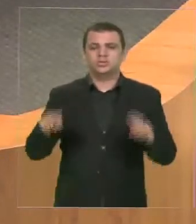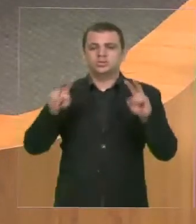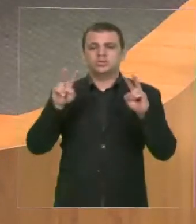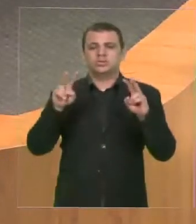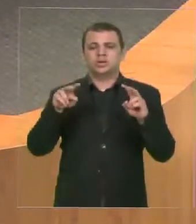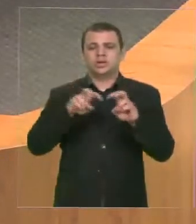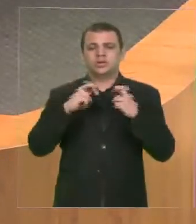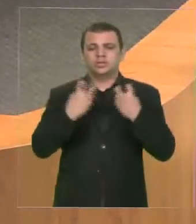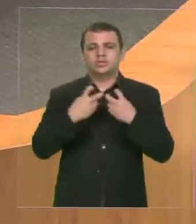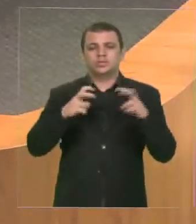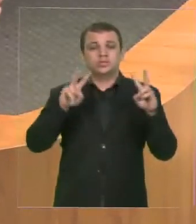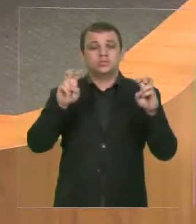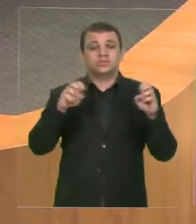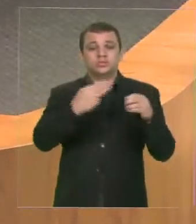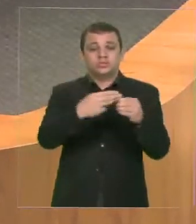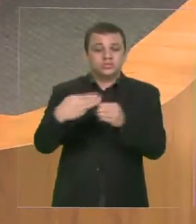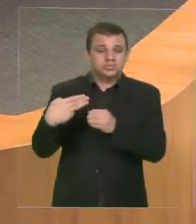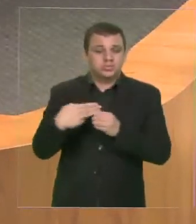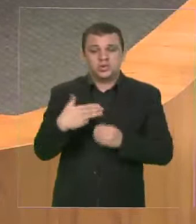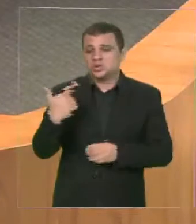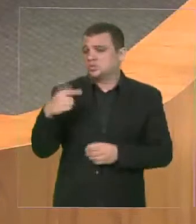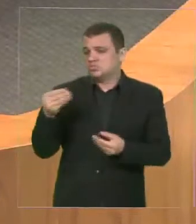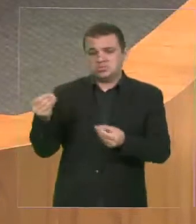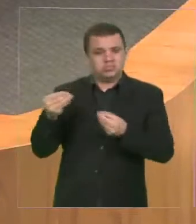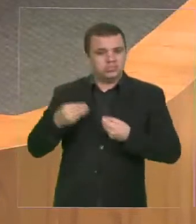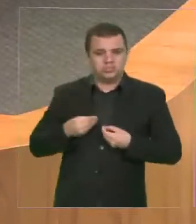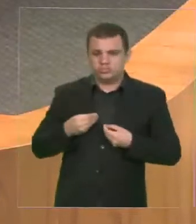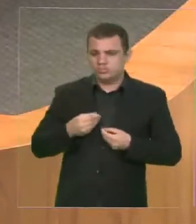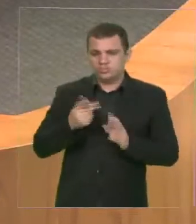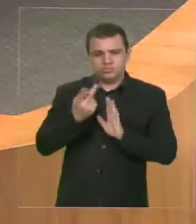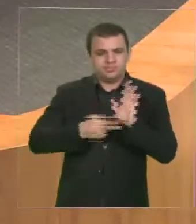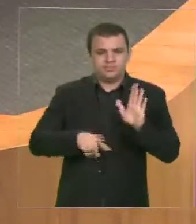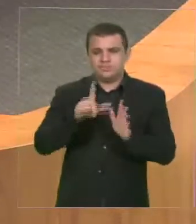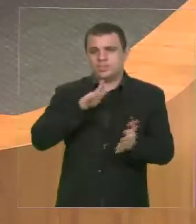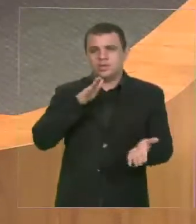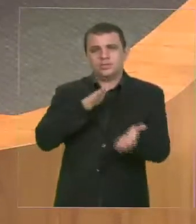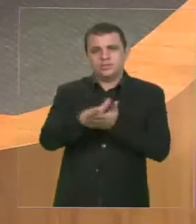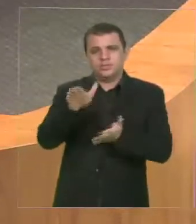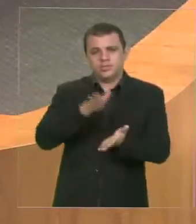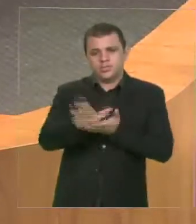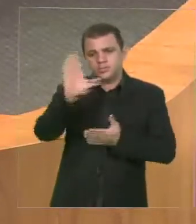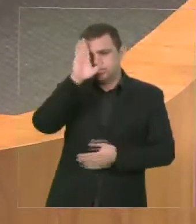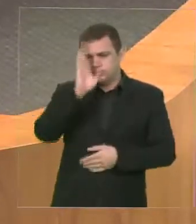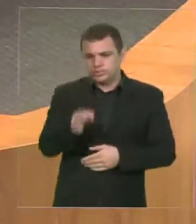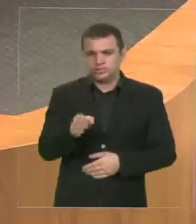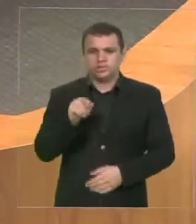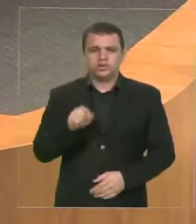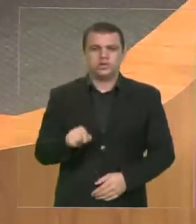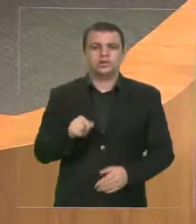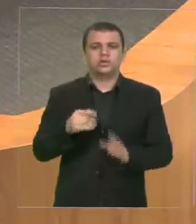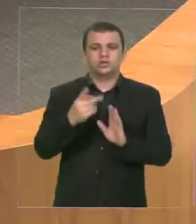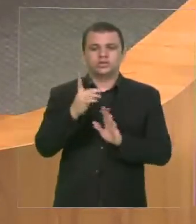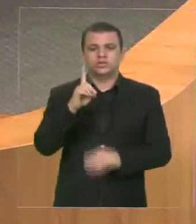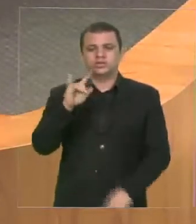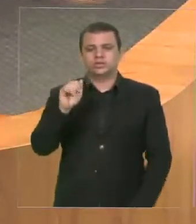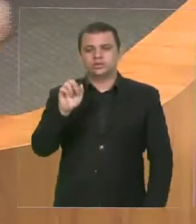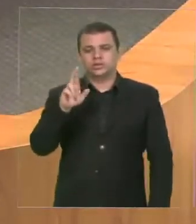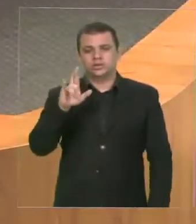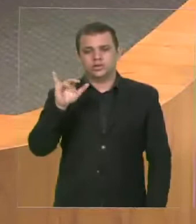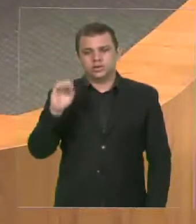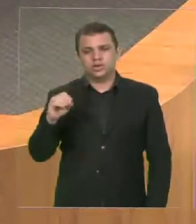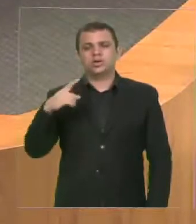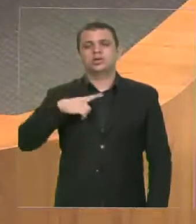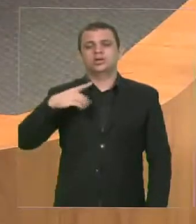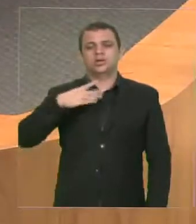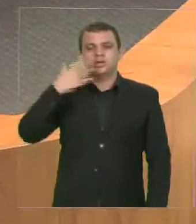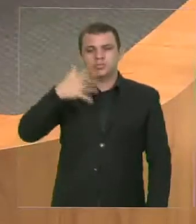Municipais. Esse projeto não chegou nem ao meu conhecimento, foi publicado um dia aqui no Diário Oficial, teve um pronunciamento